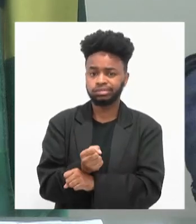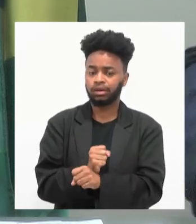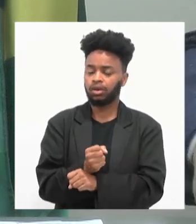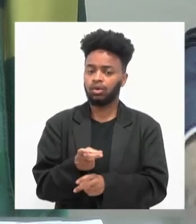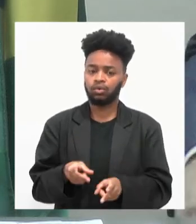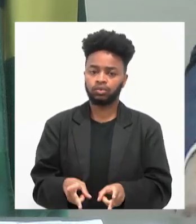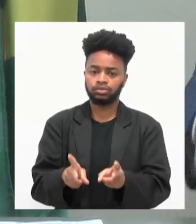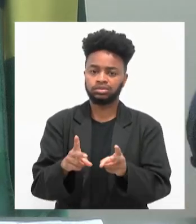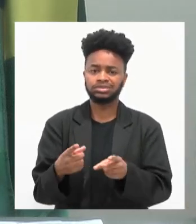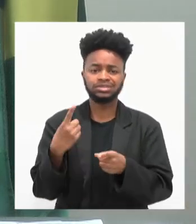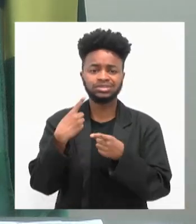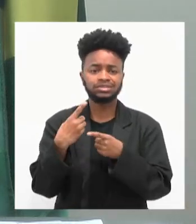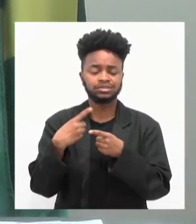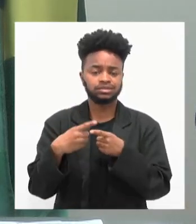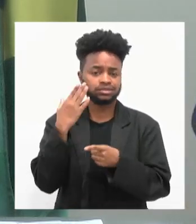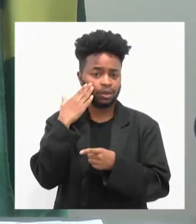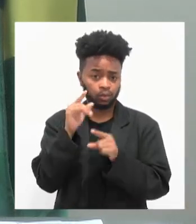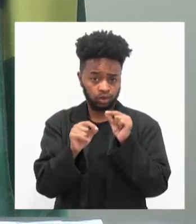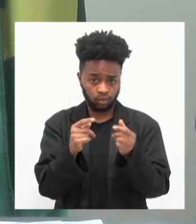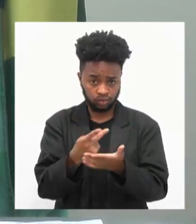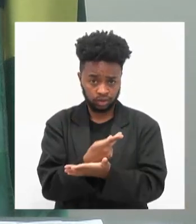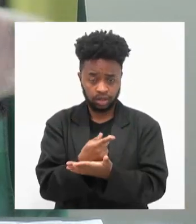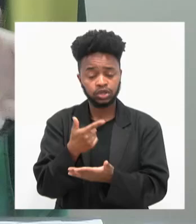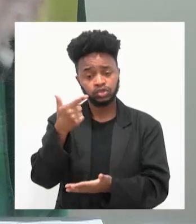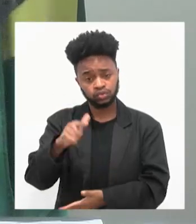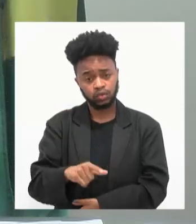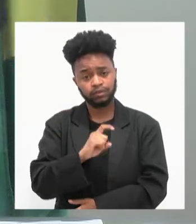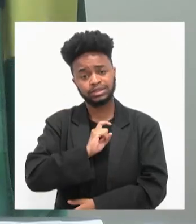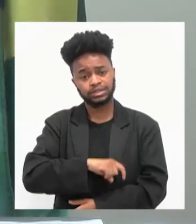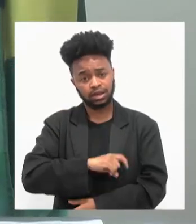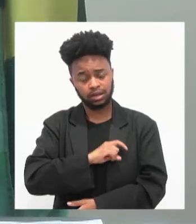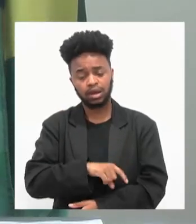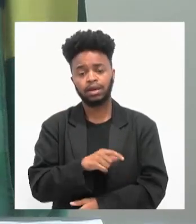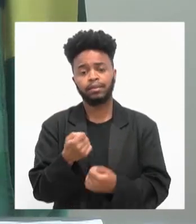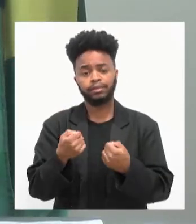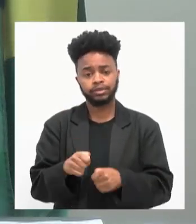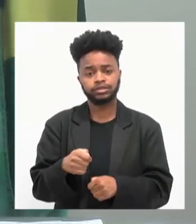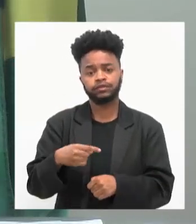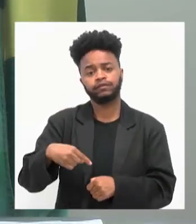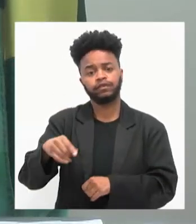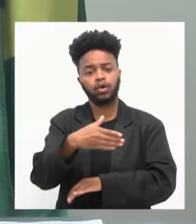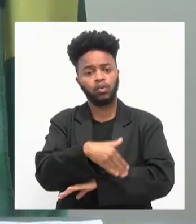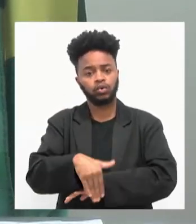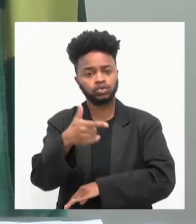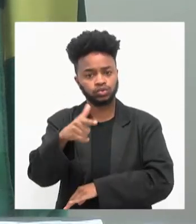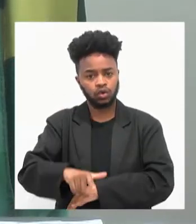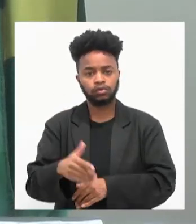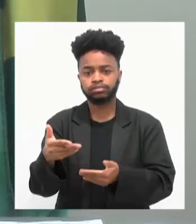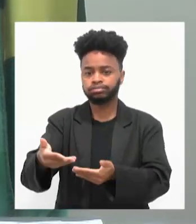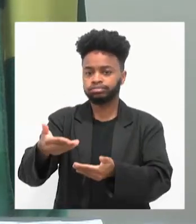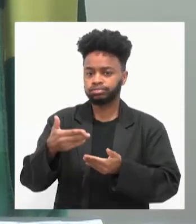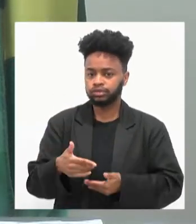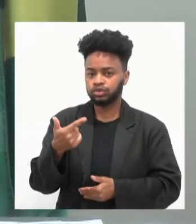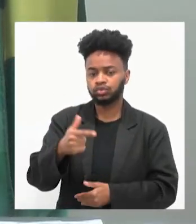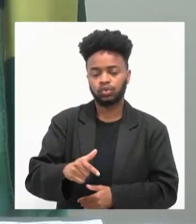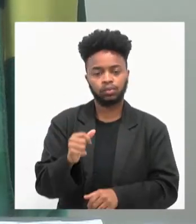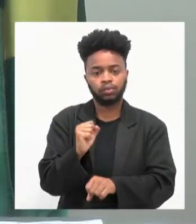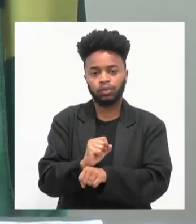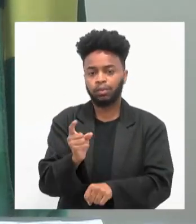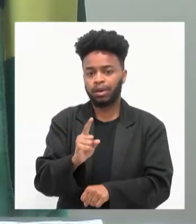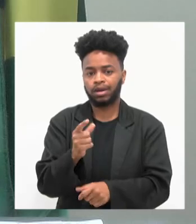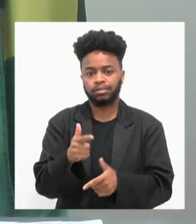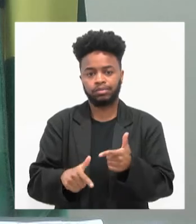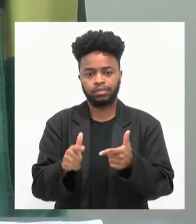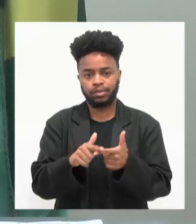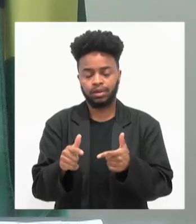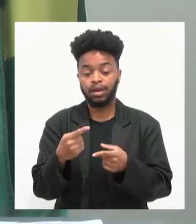nós acabarmos aqui? Vai voltar toda a sacanagem, a gente vai ter que ir para a rua, vamos ter que convocar todo mundo aqui de novo, e a gente nunca dá cessa esse problema. Já viu